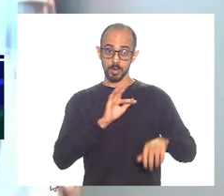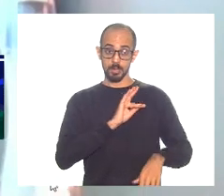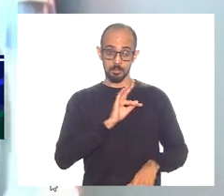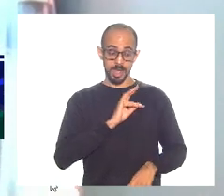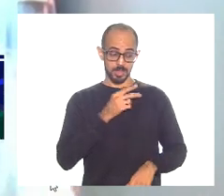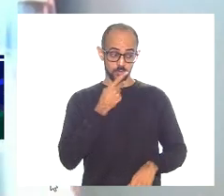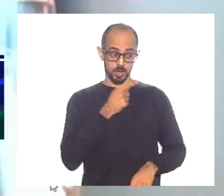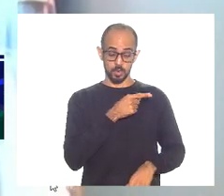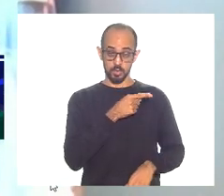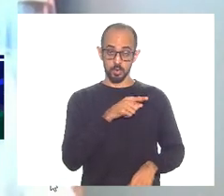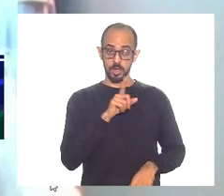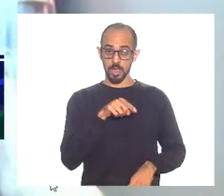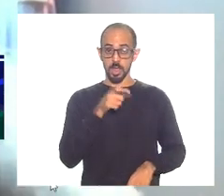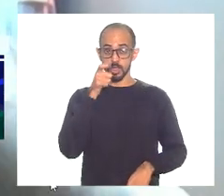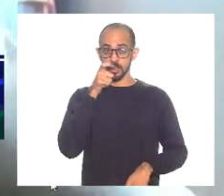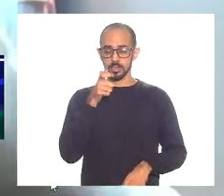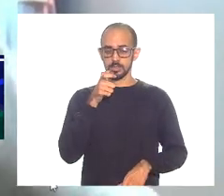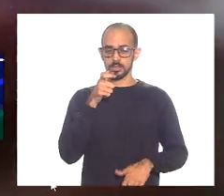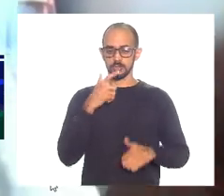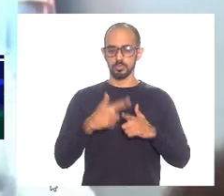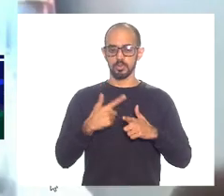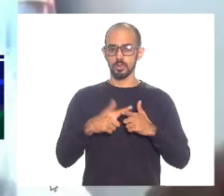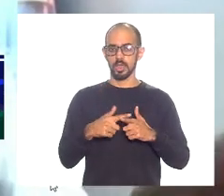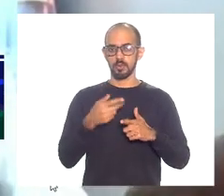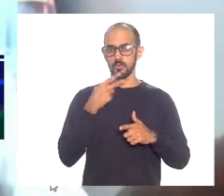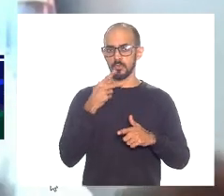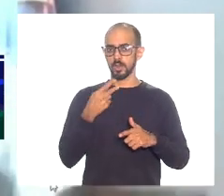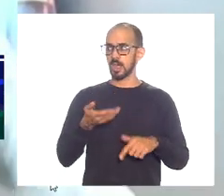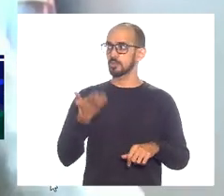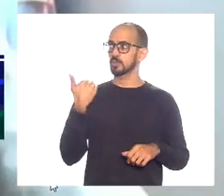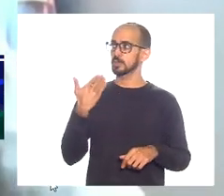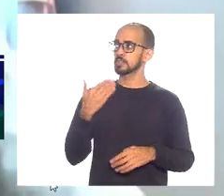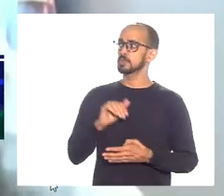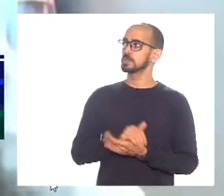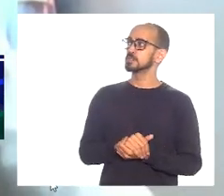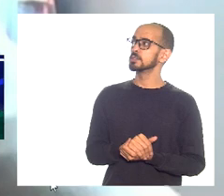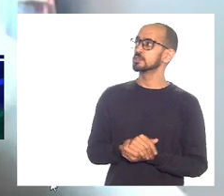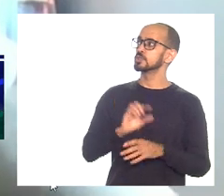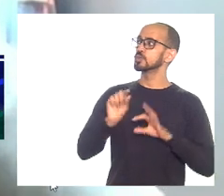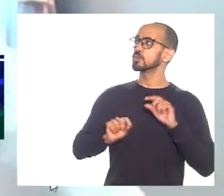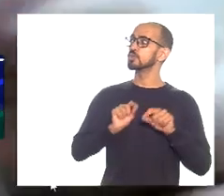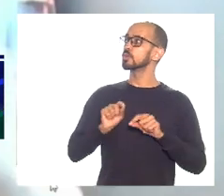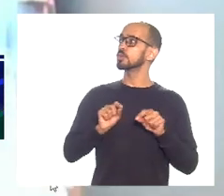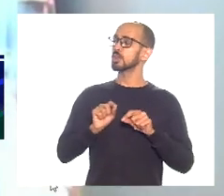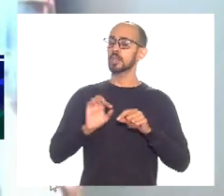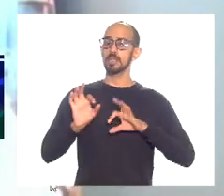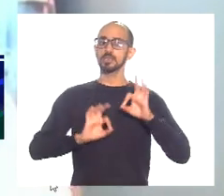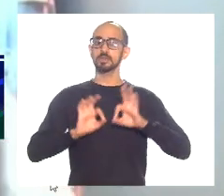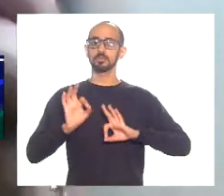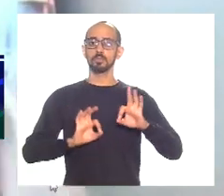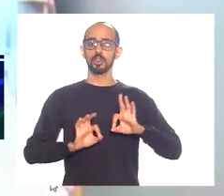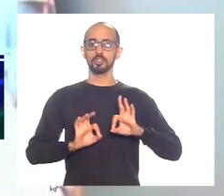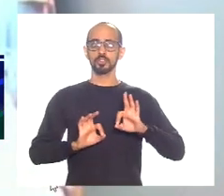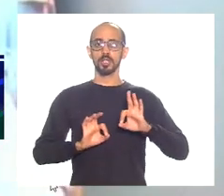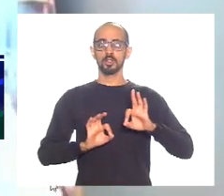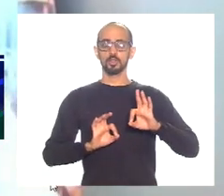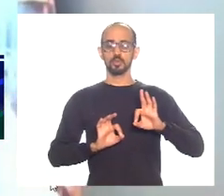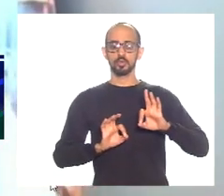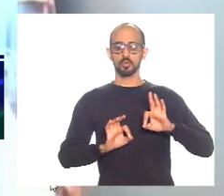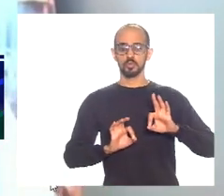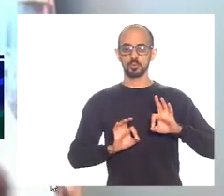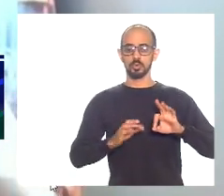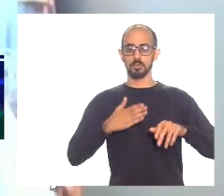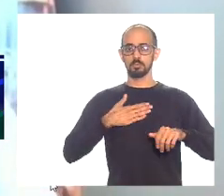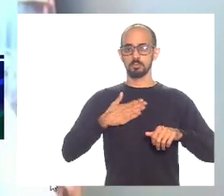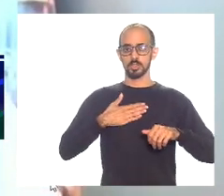acho interessante, porque, como foi dito antes, esse projeto, que é de coautoria minha, com a